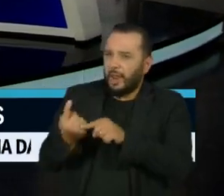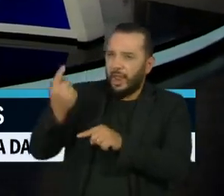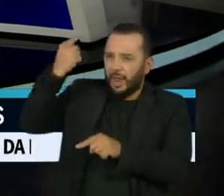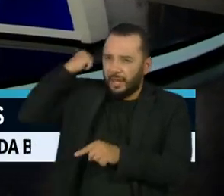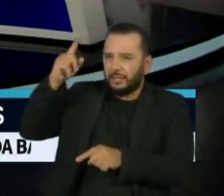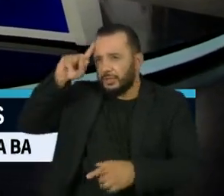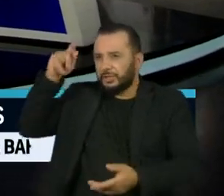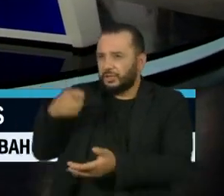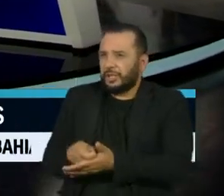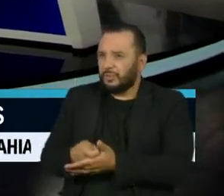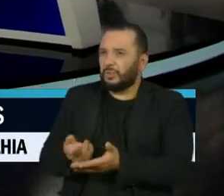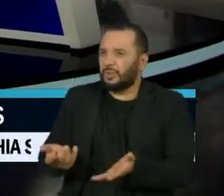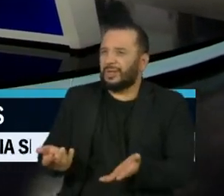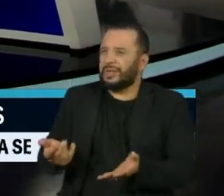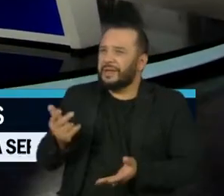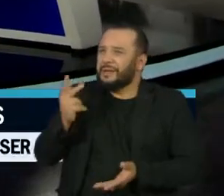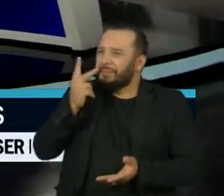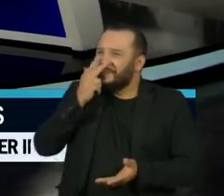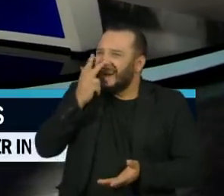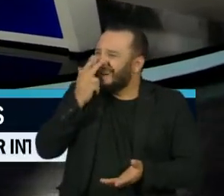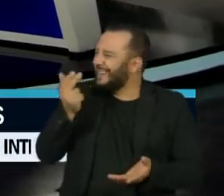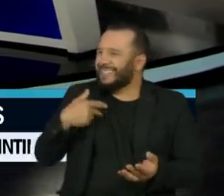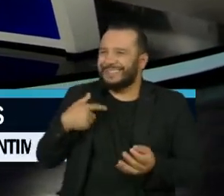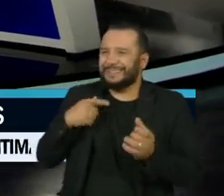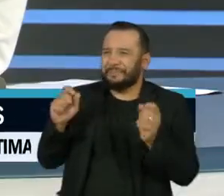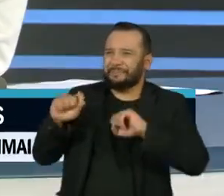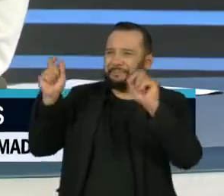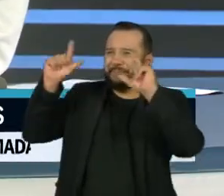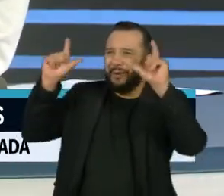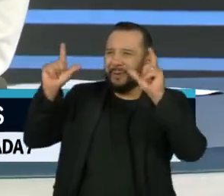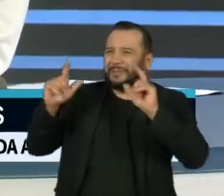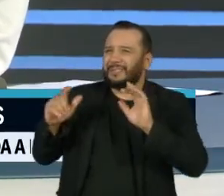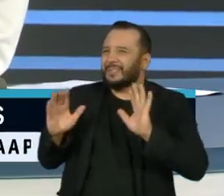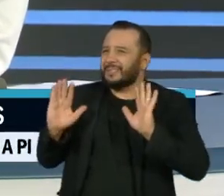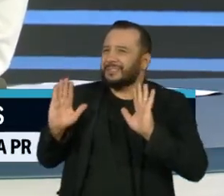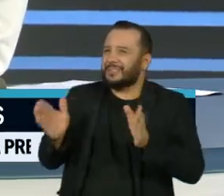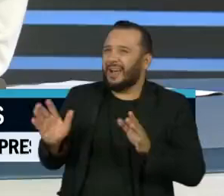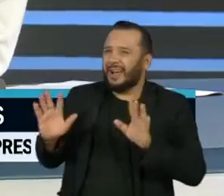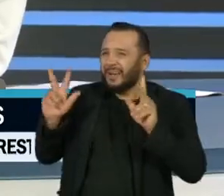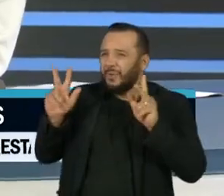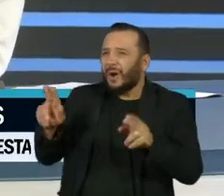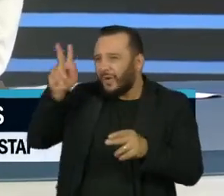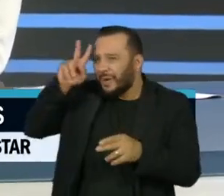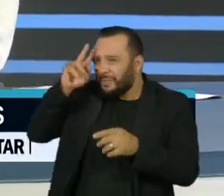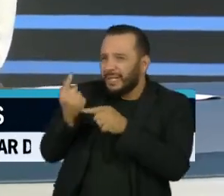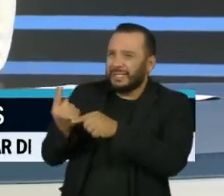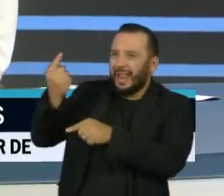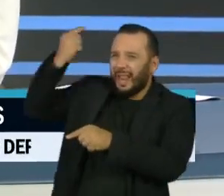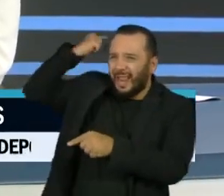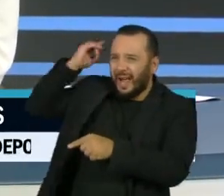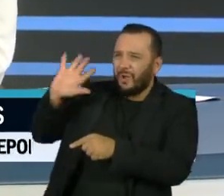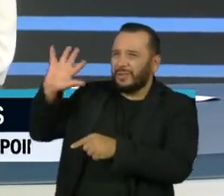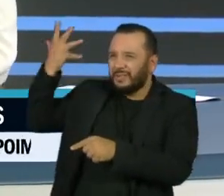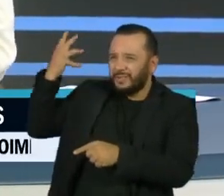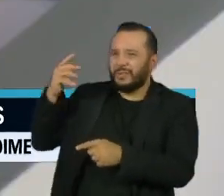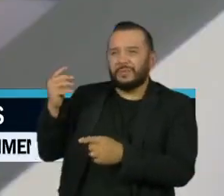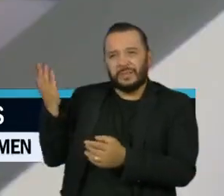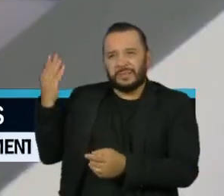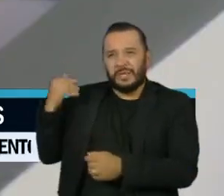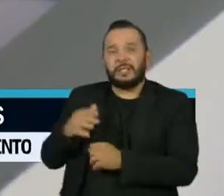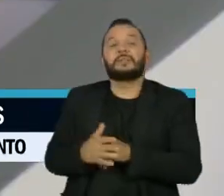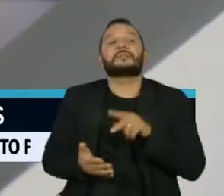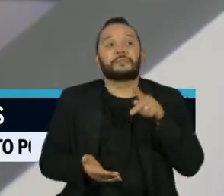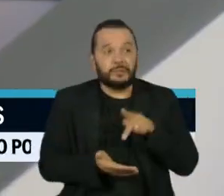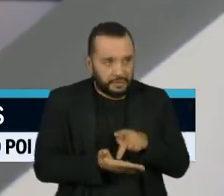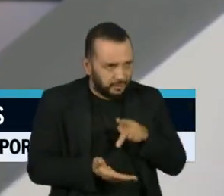esse caso provocou uma amarga nostalgia, né, de tudo que se passou. Eu acho que vocês pegaram bem o tom. Uma